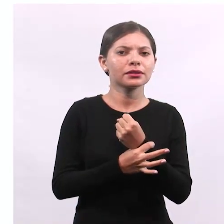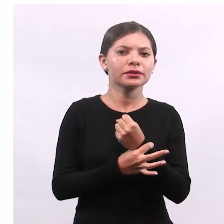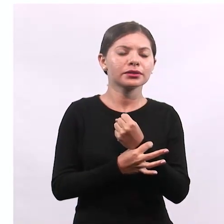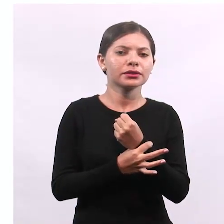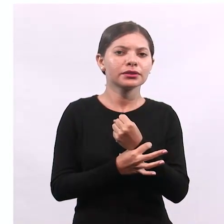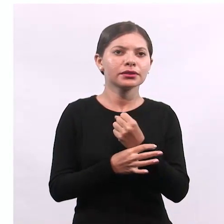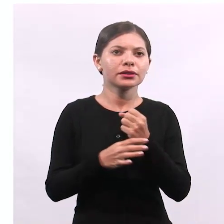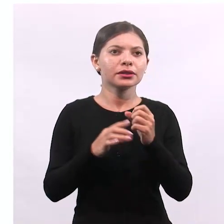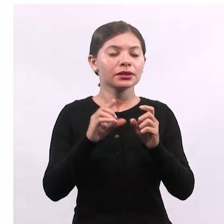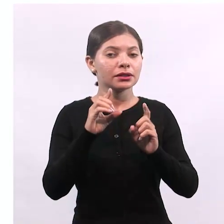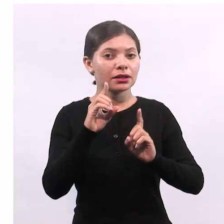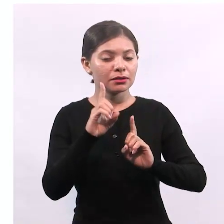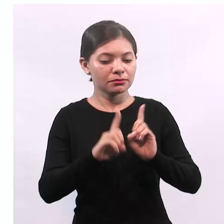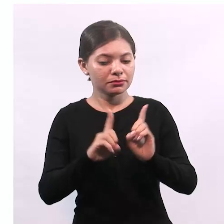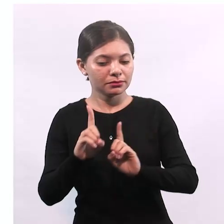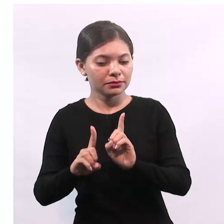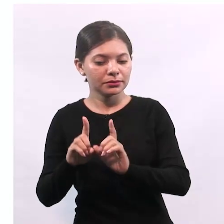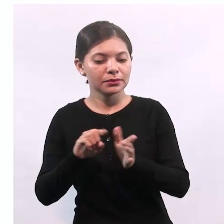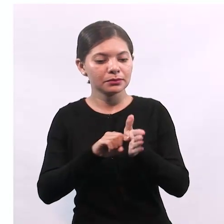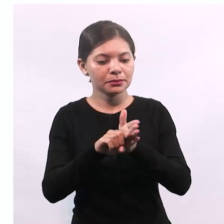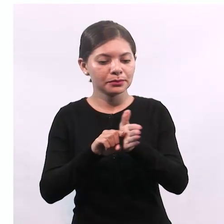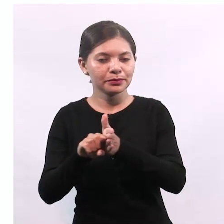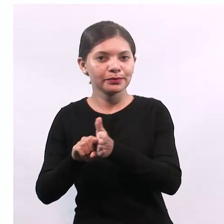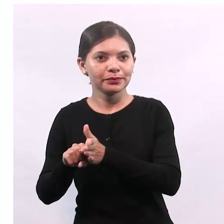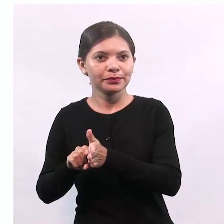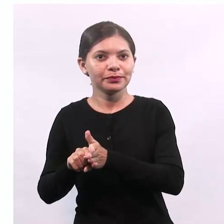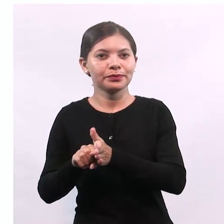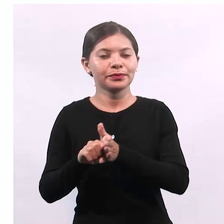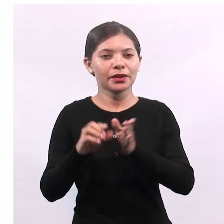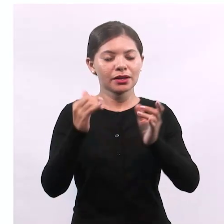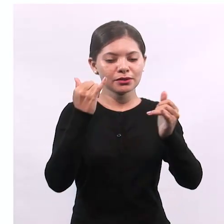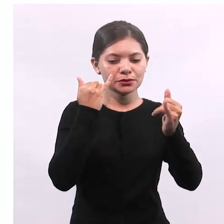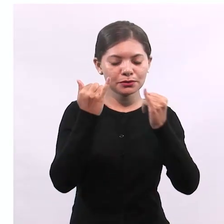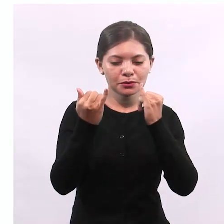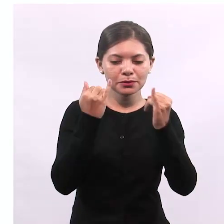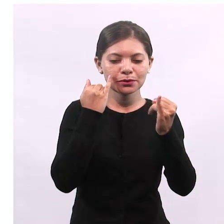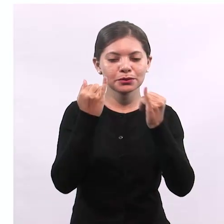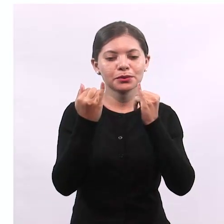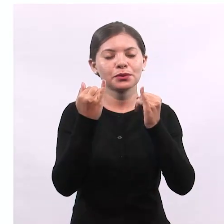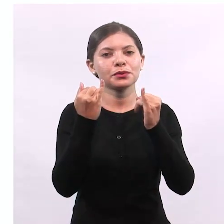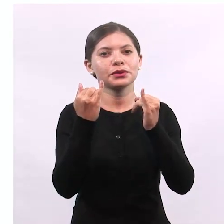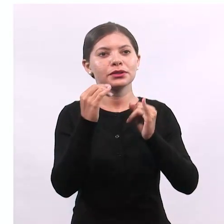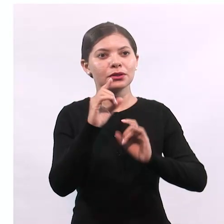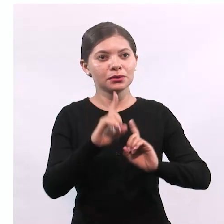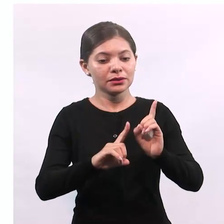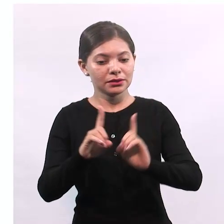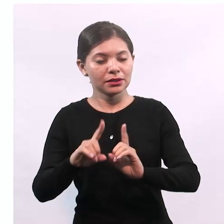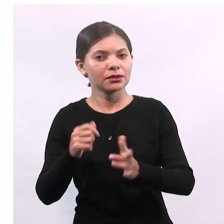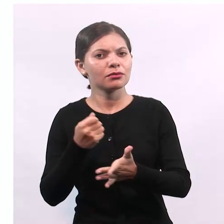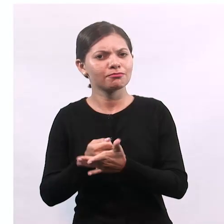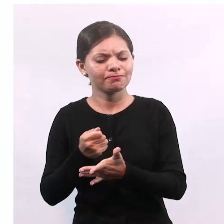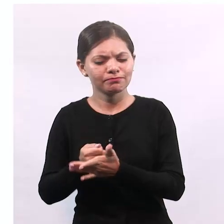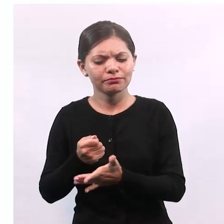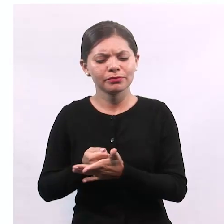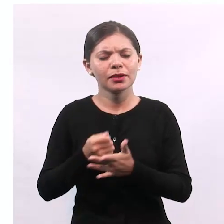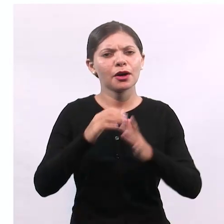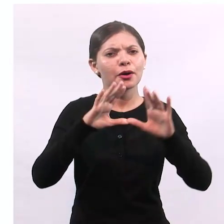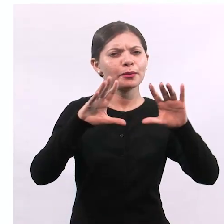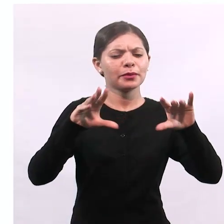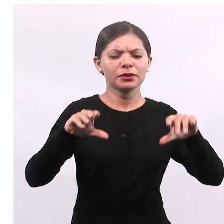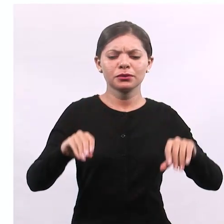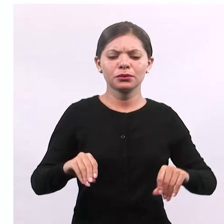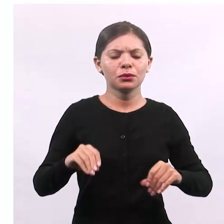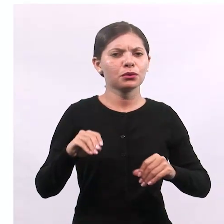foi censitária a declaração das informações ao senso escolar é obrigatório para todos os